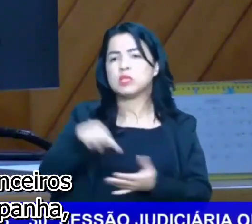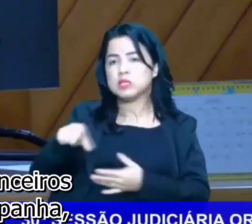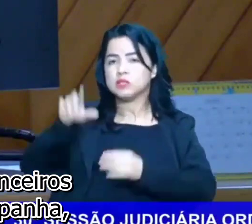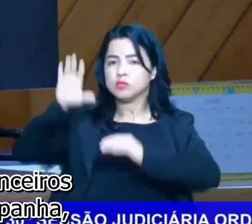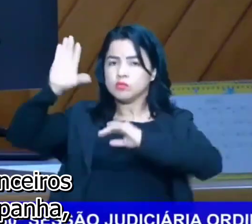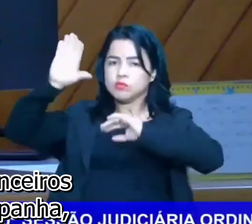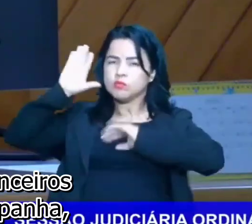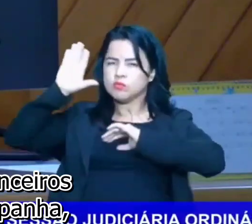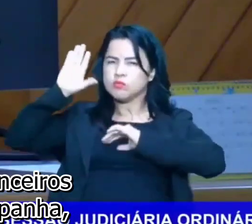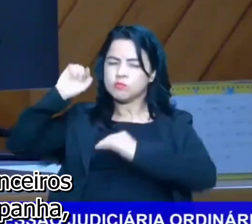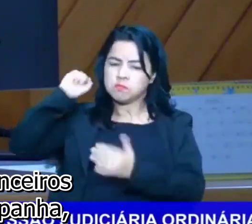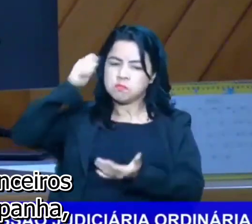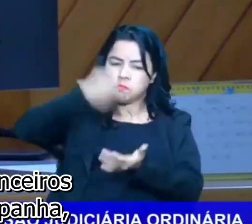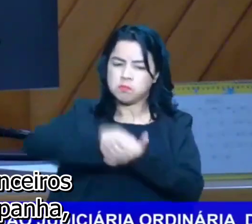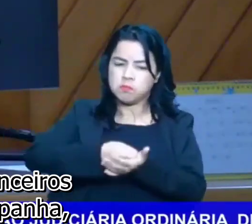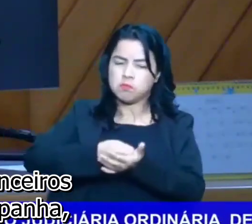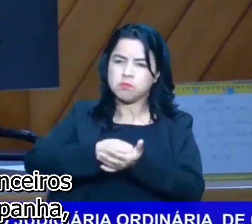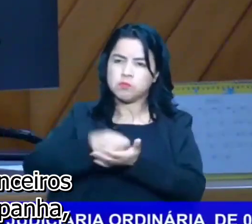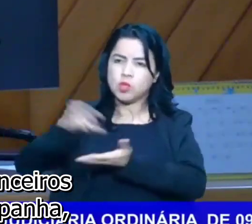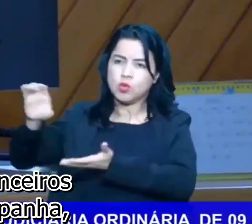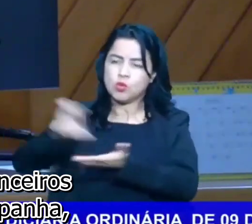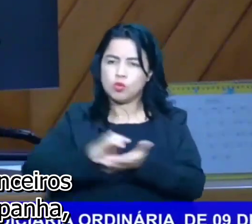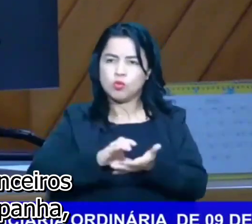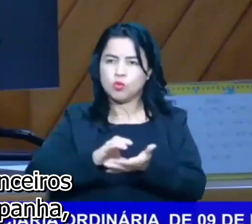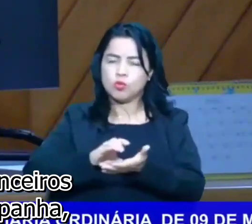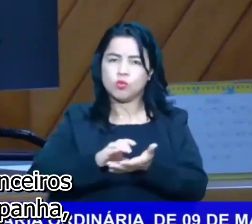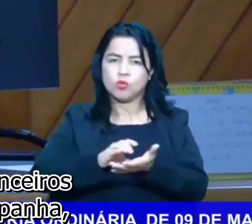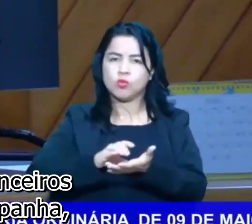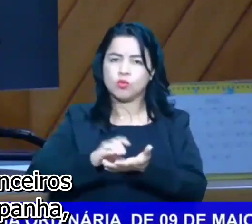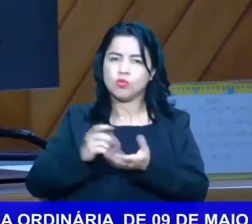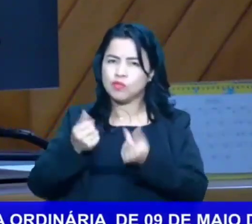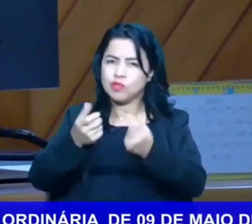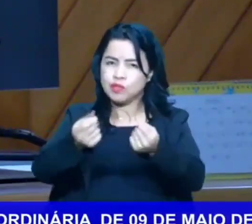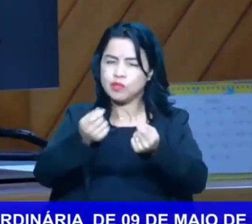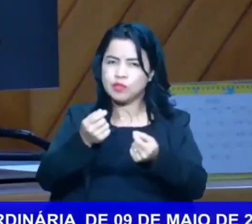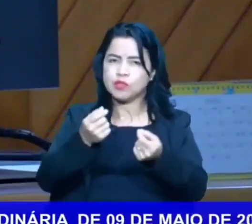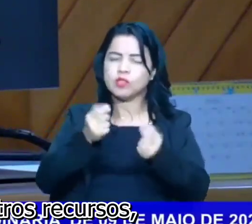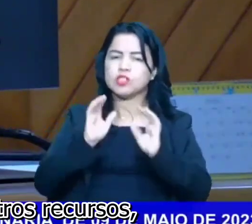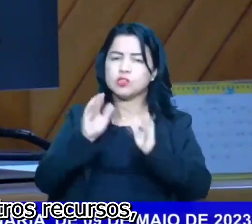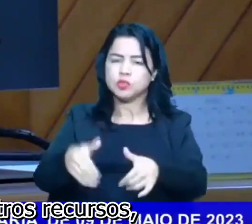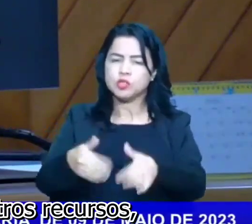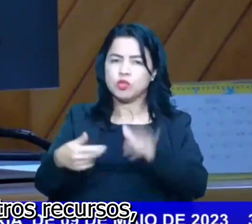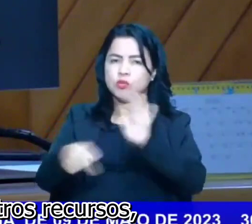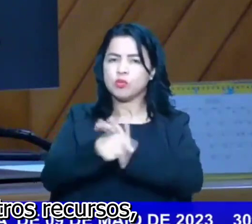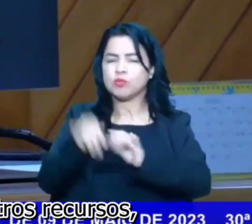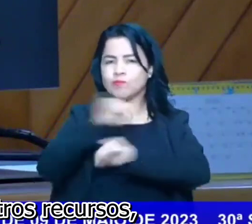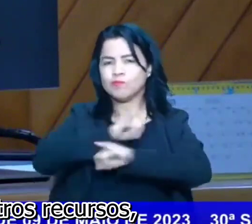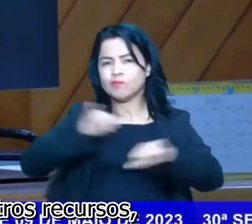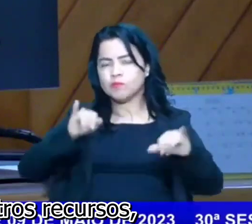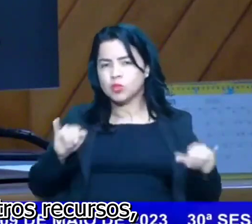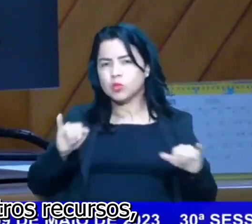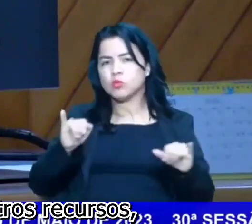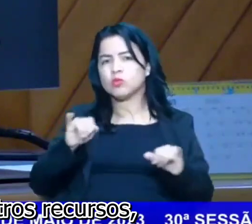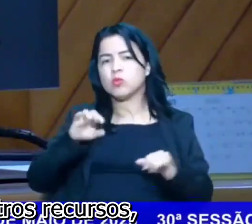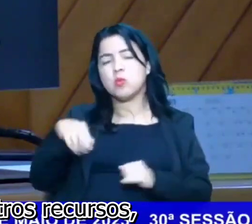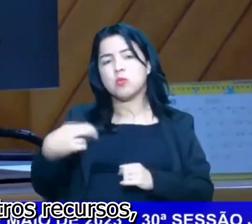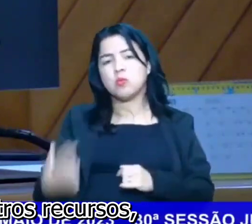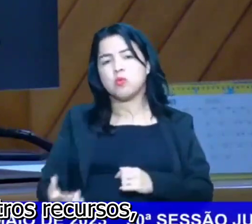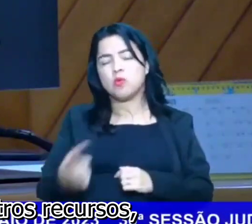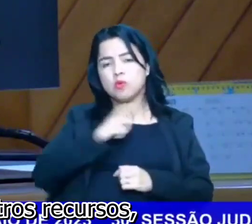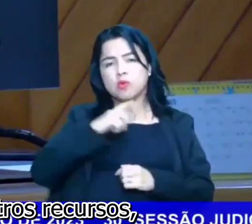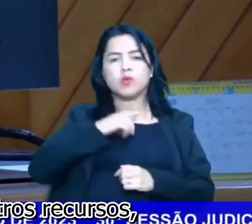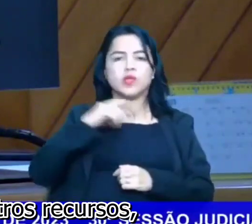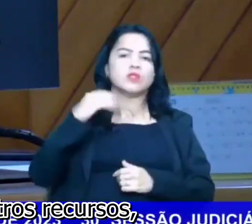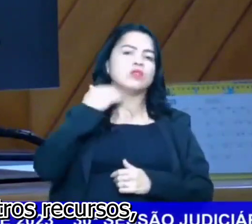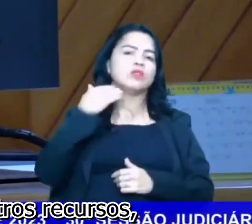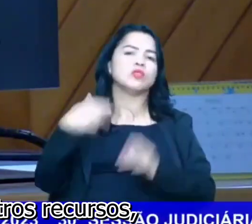candidato com recursos financeiros do Fundo Especial de Financiamento de Campanha, de fundo partidário ou da conta